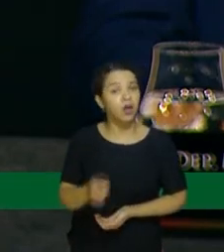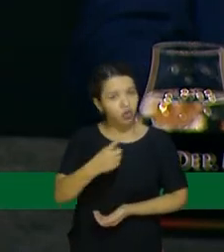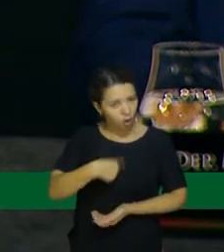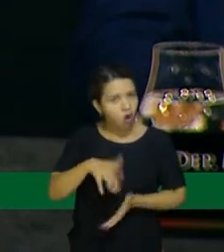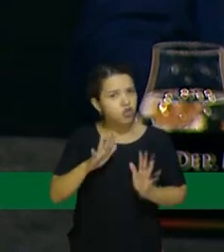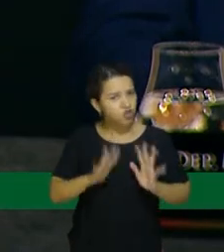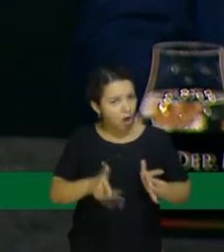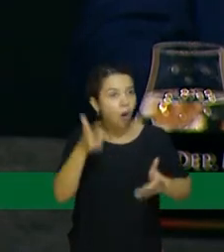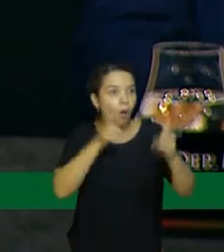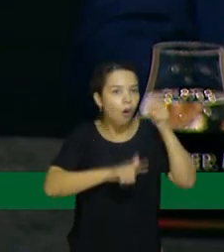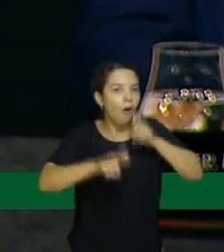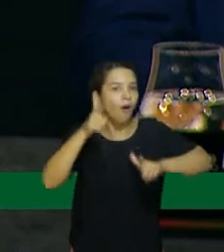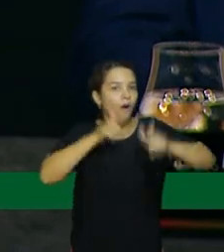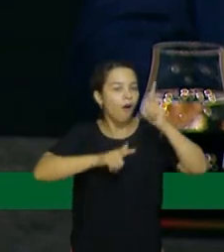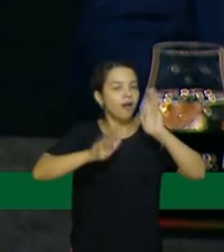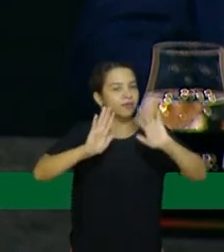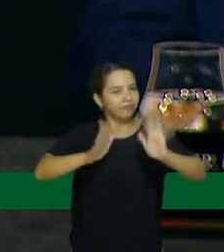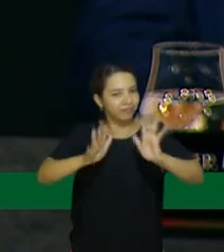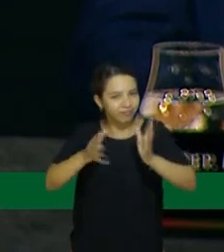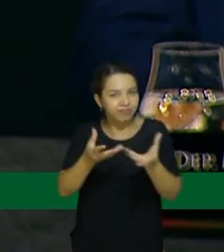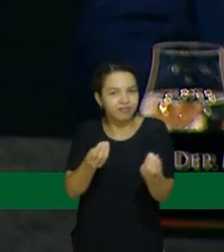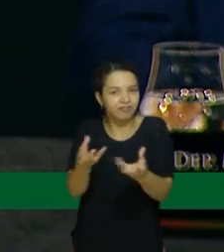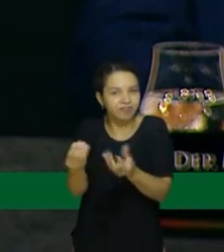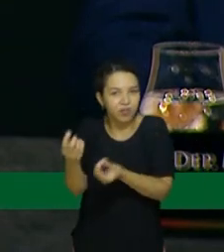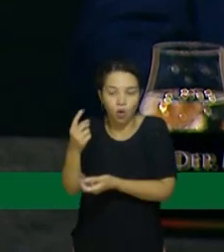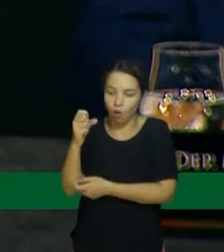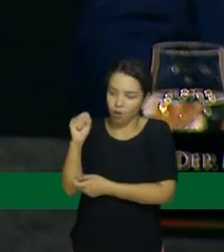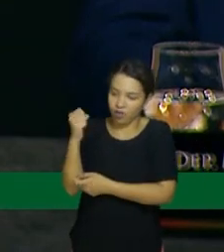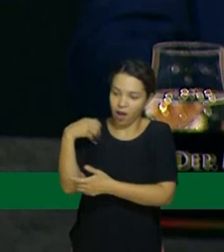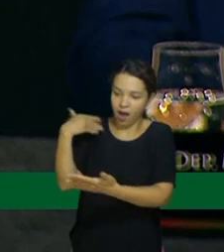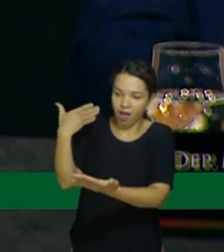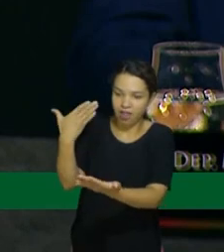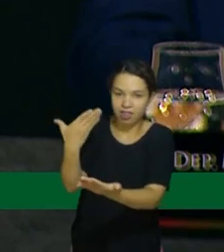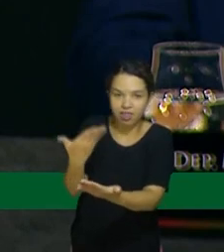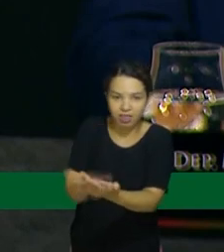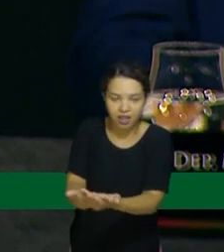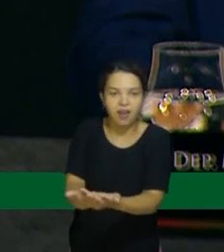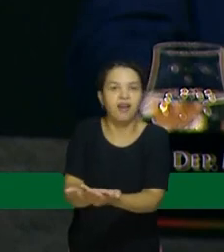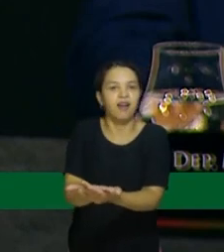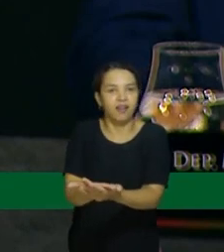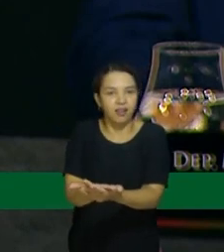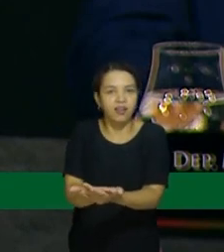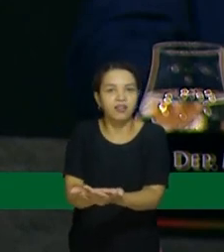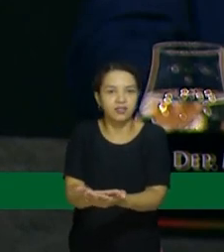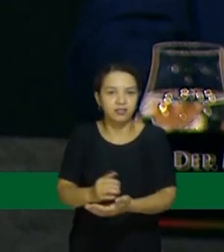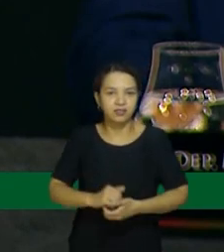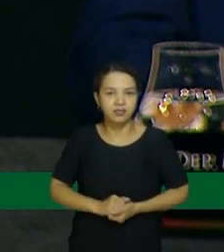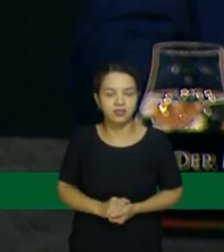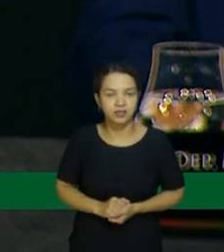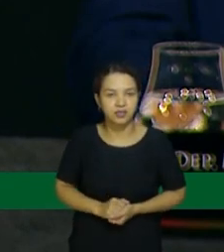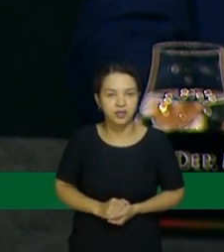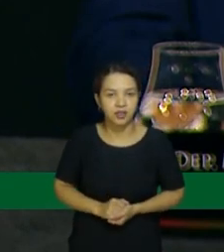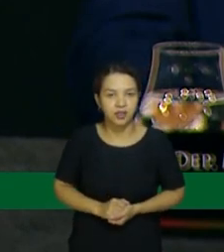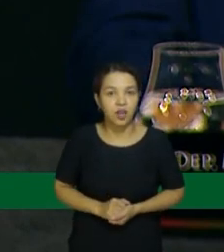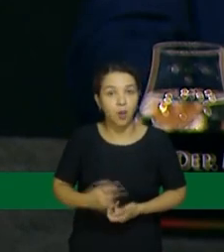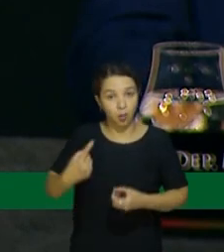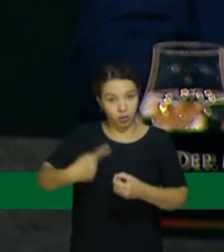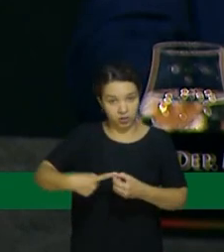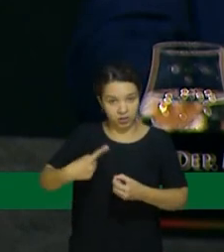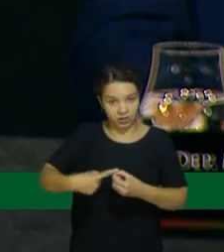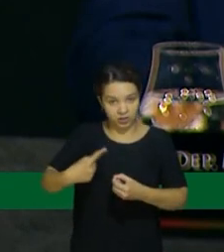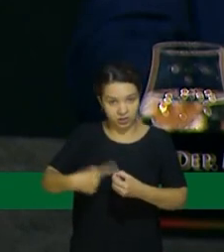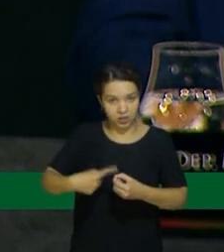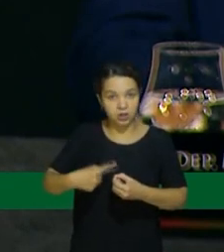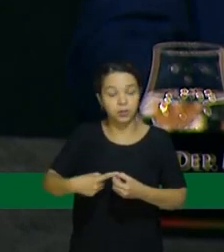graças a Deus desde 88 até agora né muitas conquistas e não só no município como